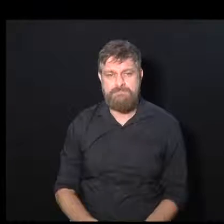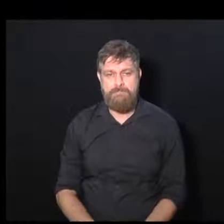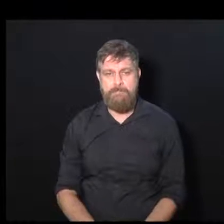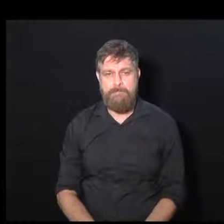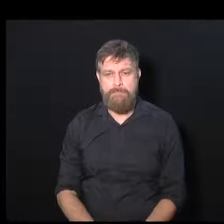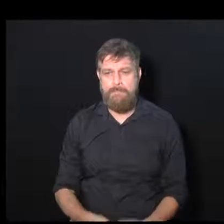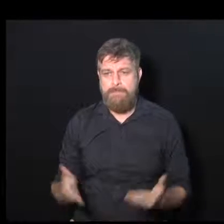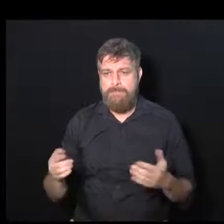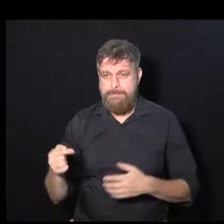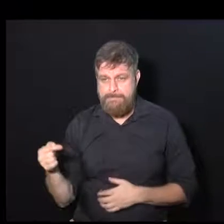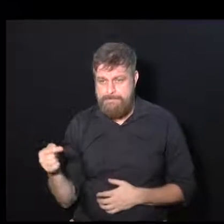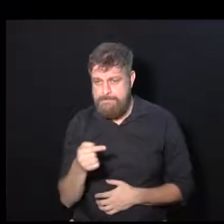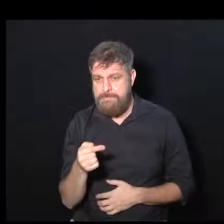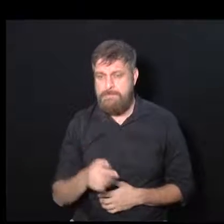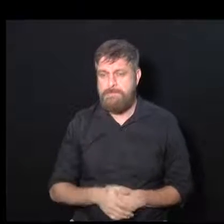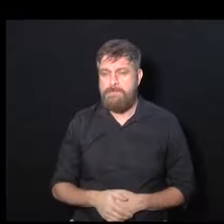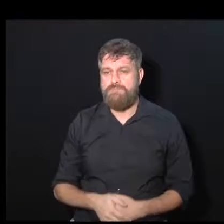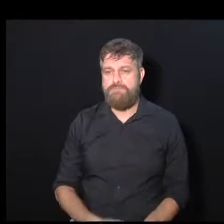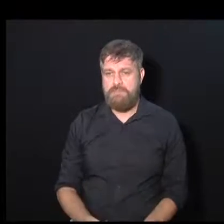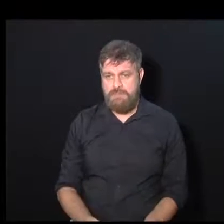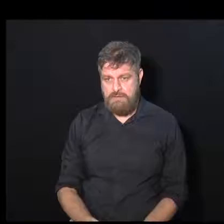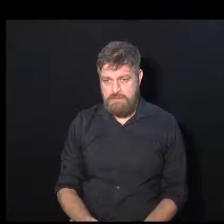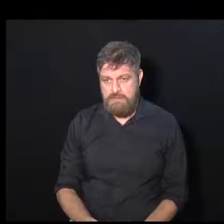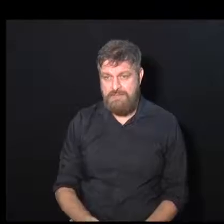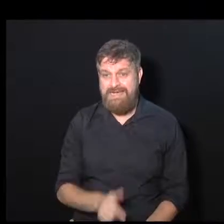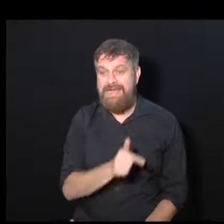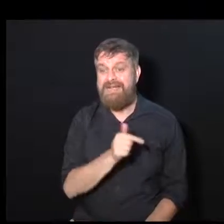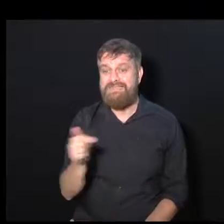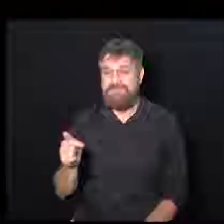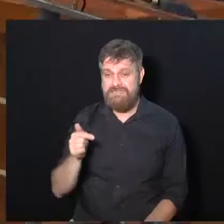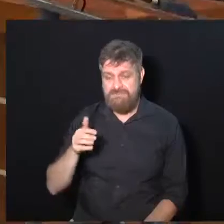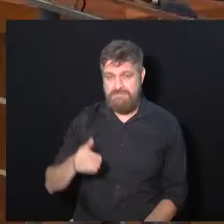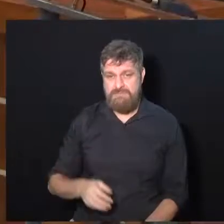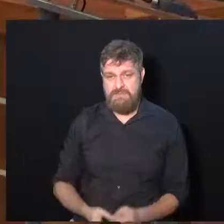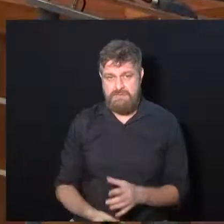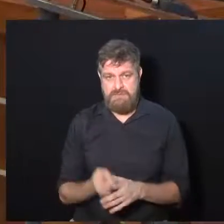Agora, a Maria Cláudia vai falar um pouco sobre a Semana de Fitoterapia.